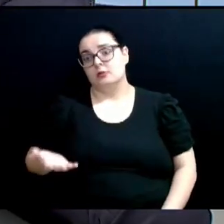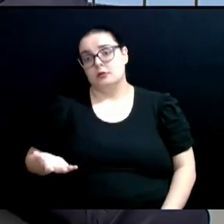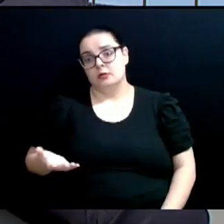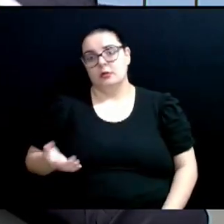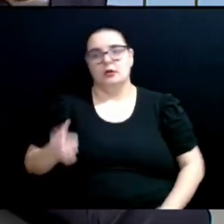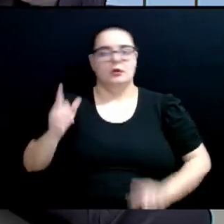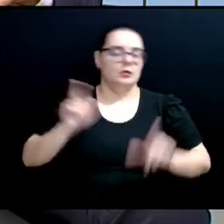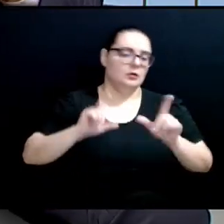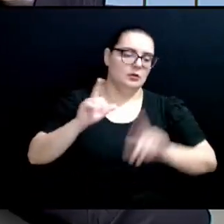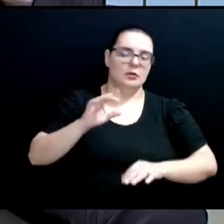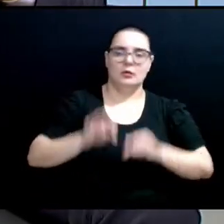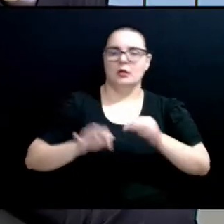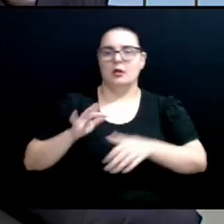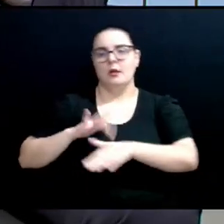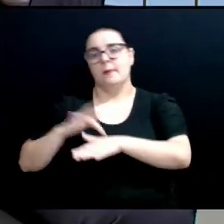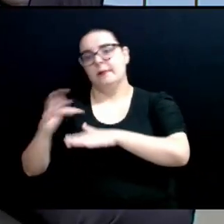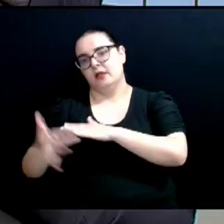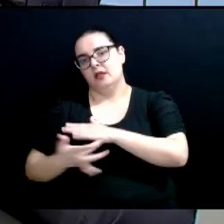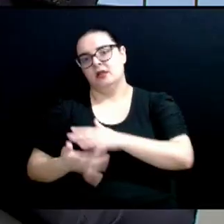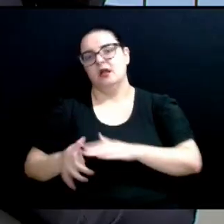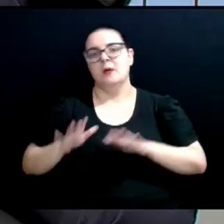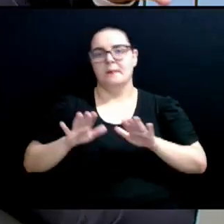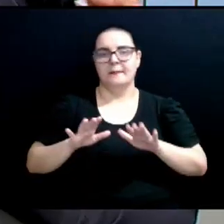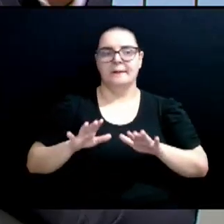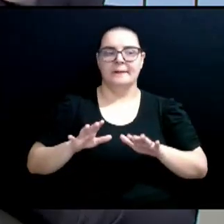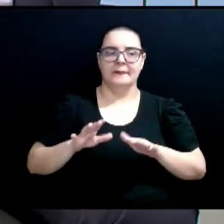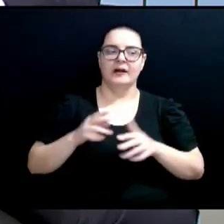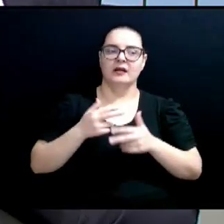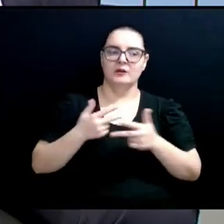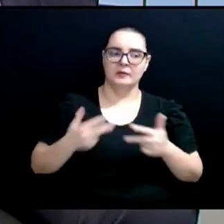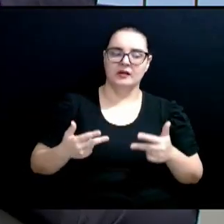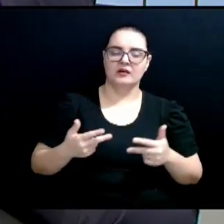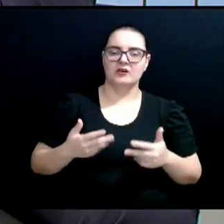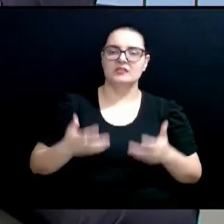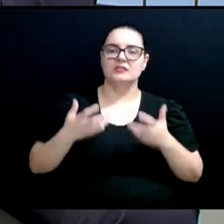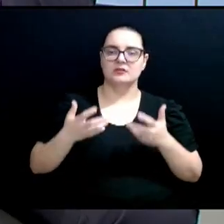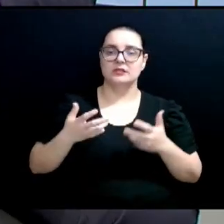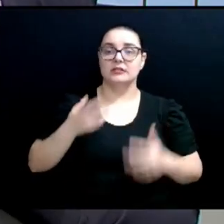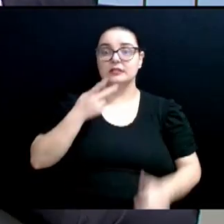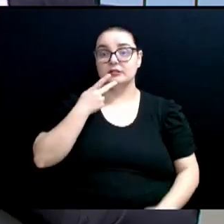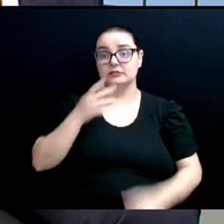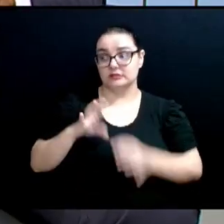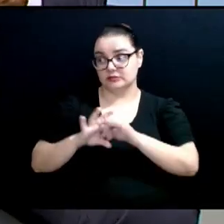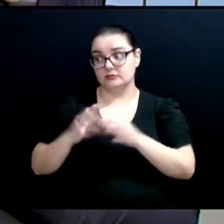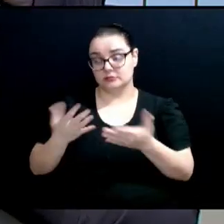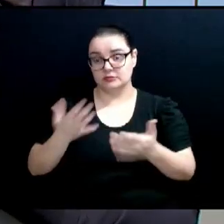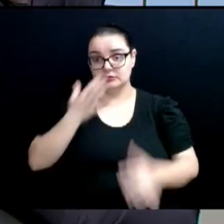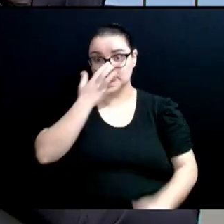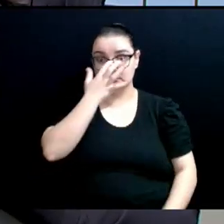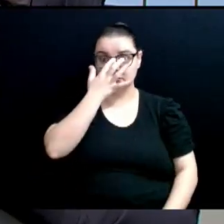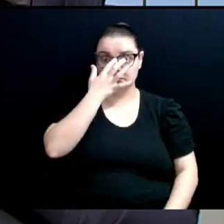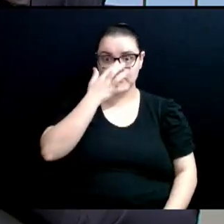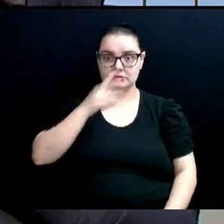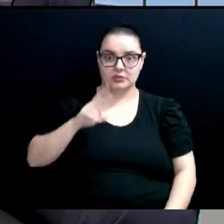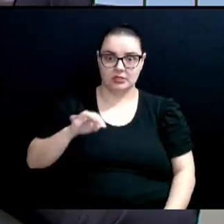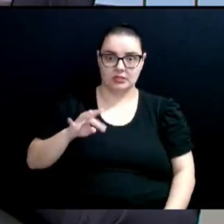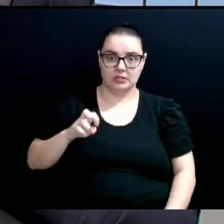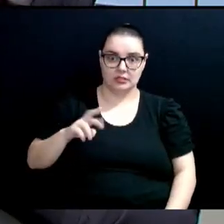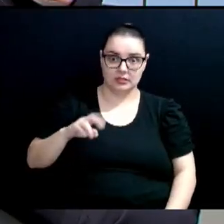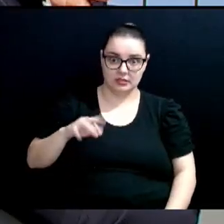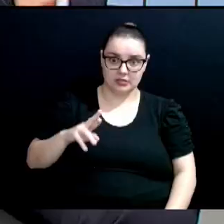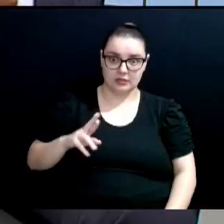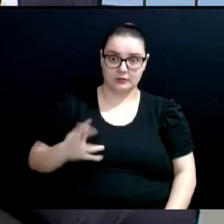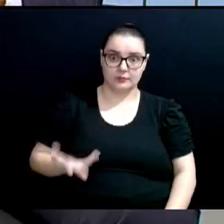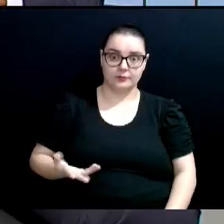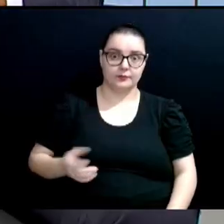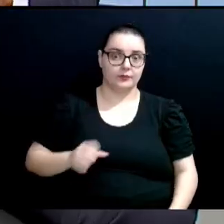mídias sociais, mas um ponto eu gostaria até, se me permite, de reiterar. O Poder Judiciário